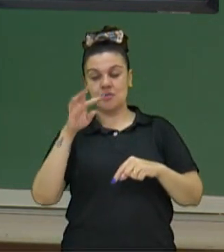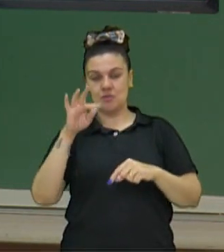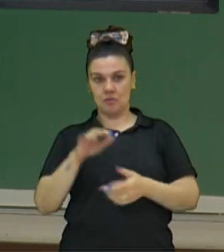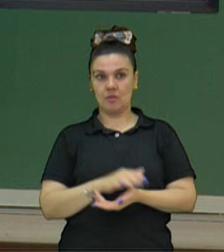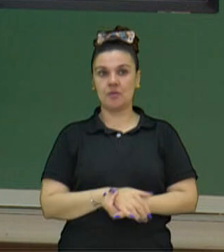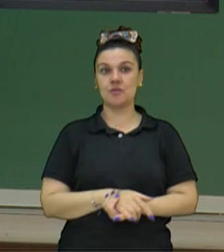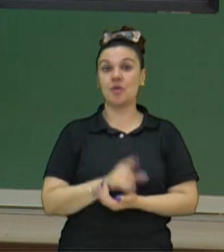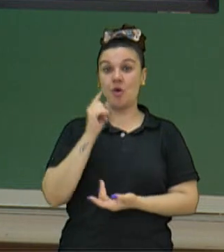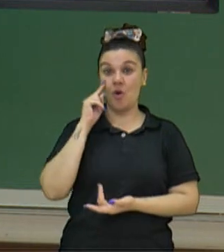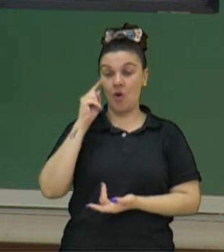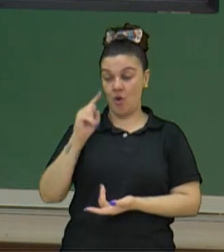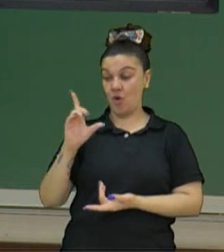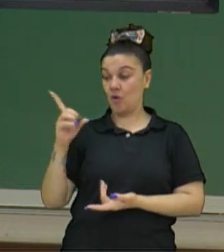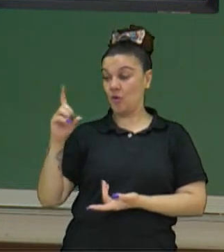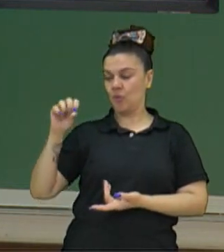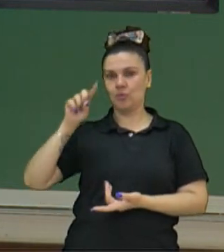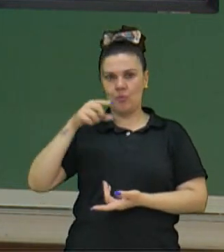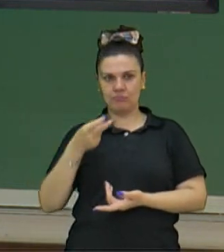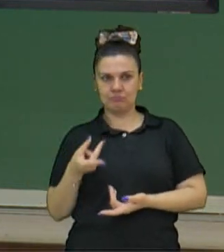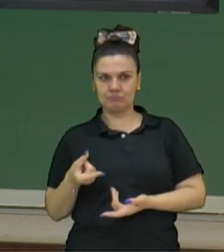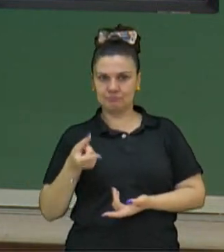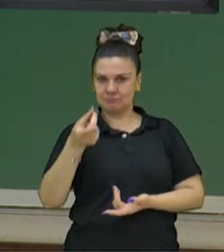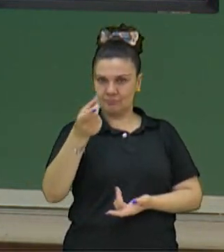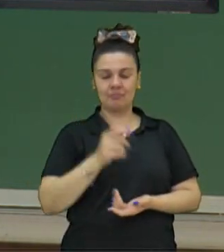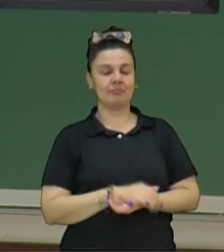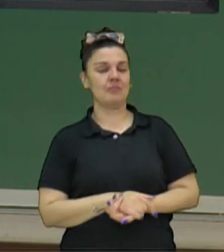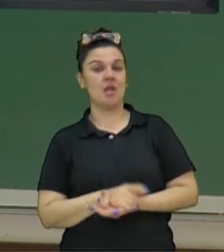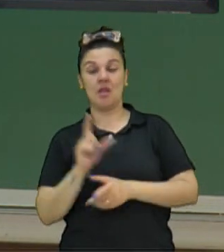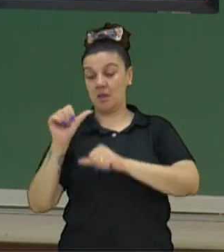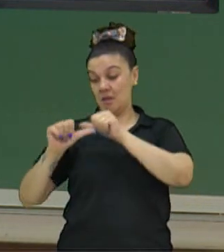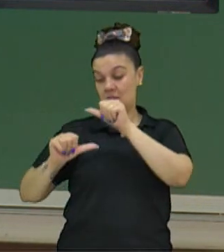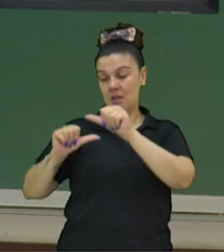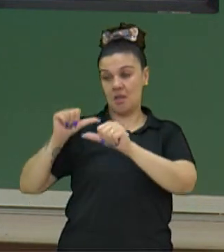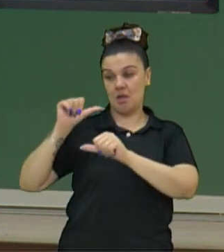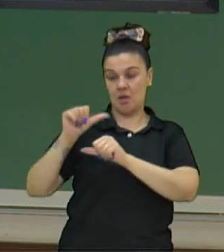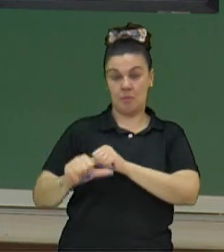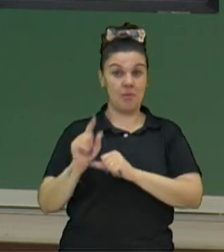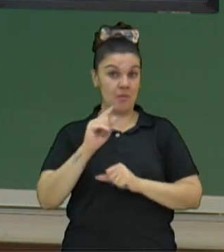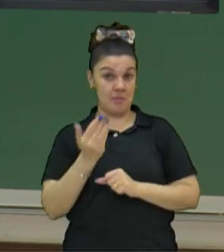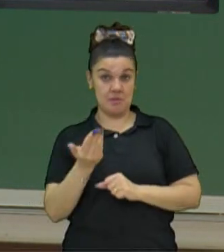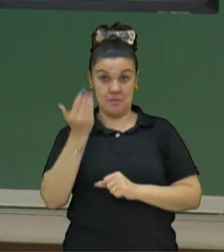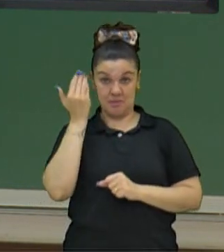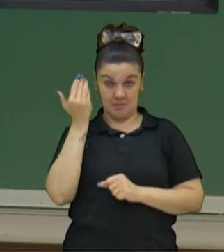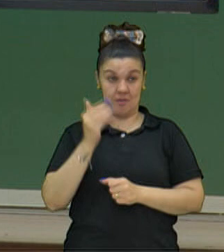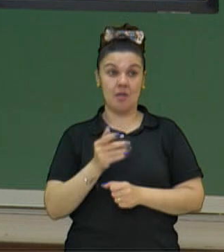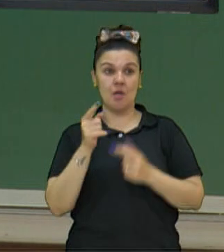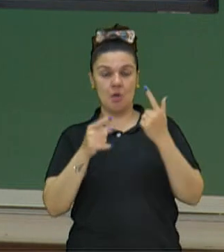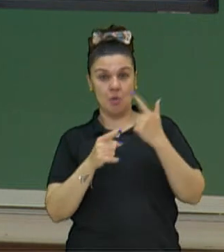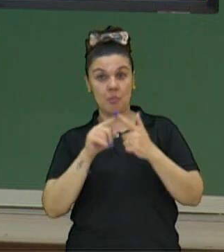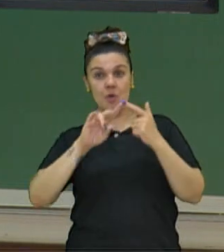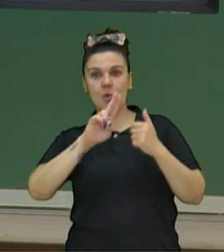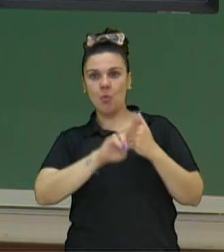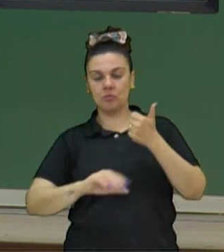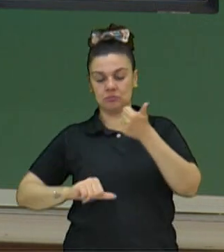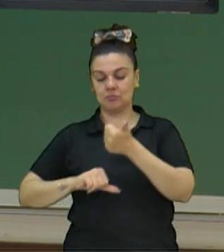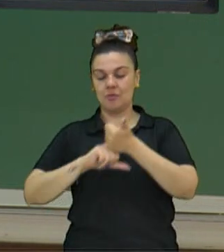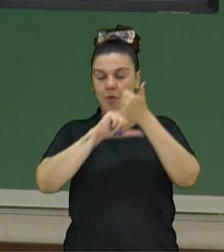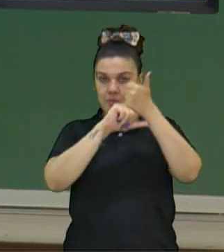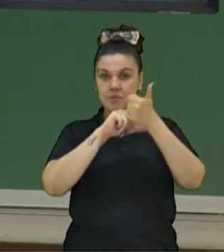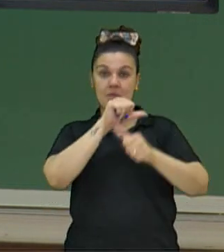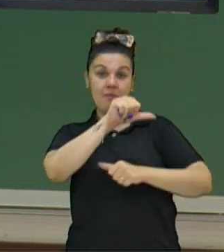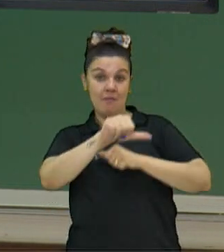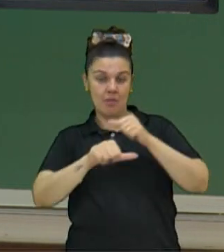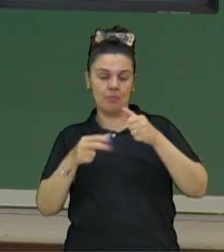está na forma infinitiva, né? Ele não está mais no passado, porque quando eu uso auxiliar, o meu verbo